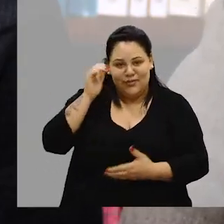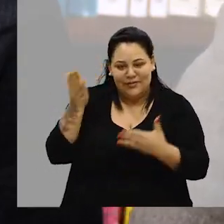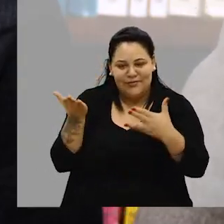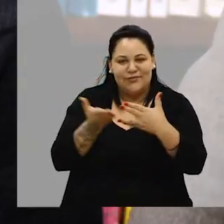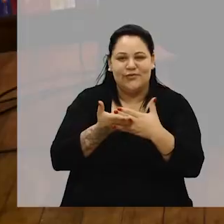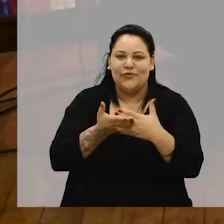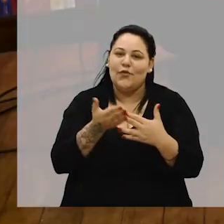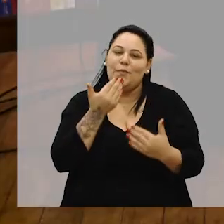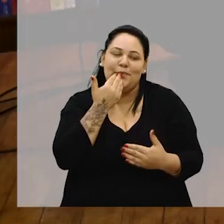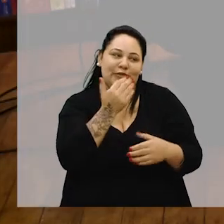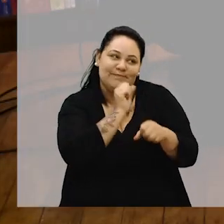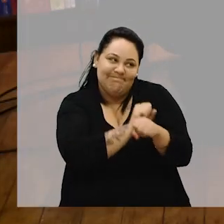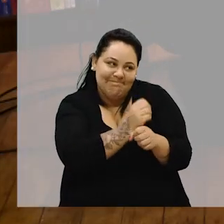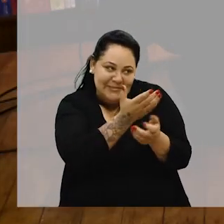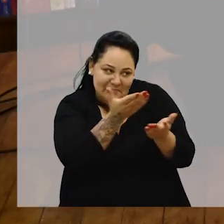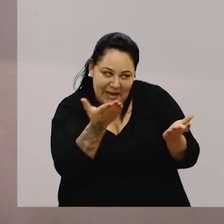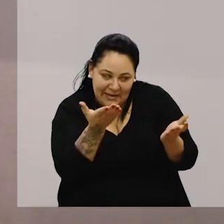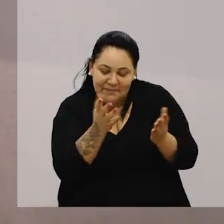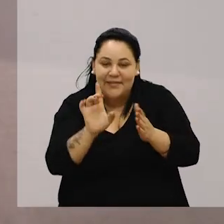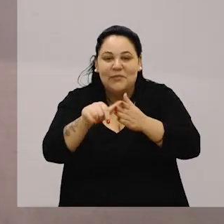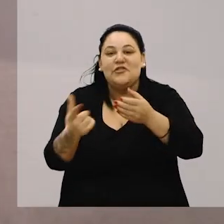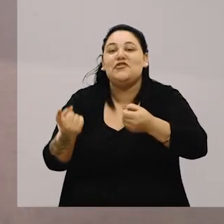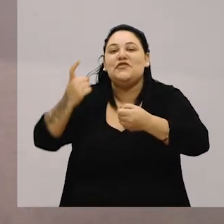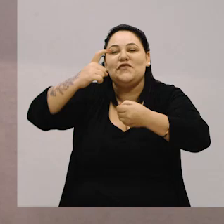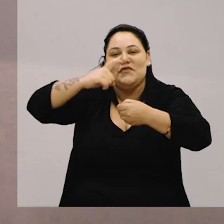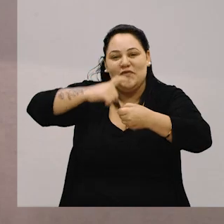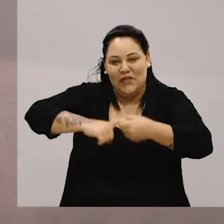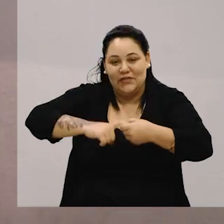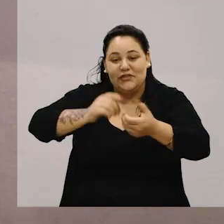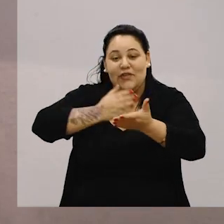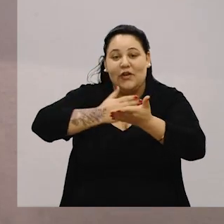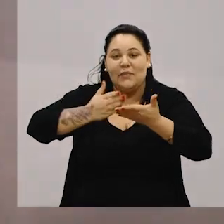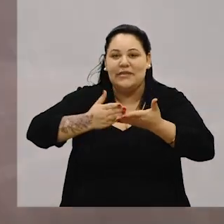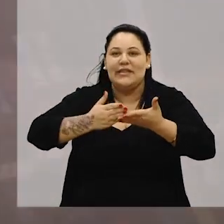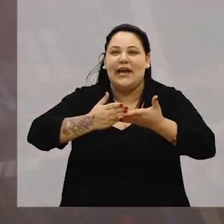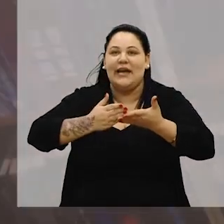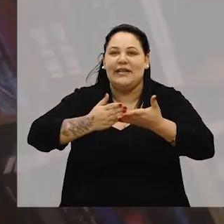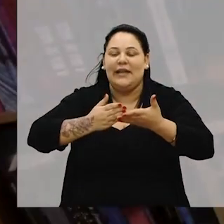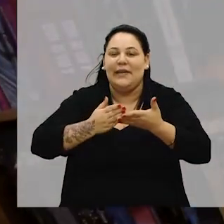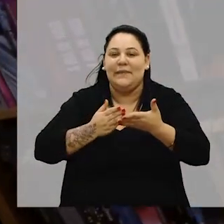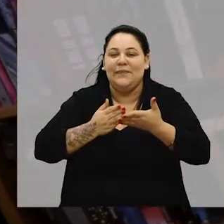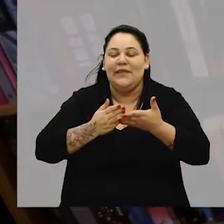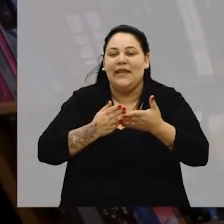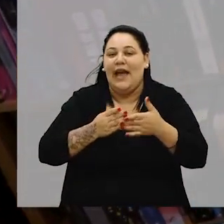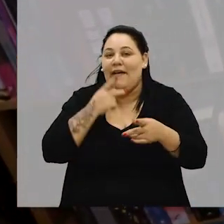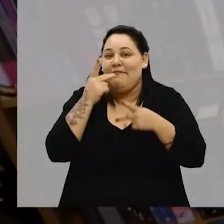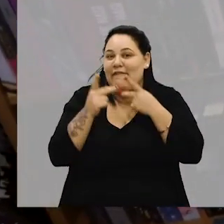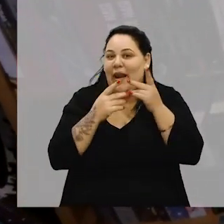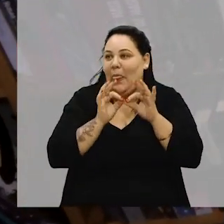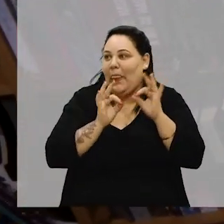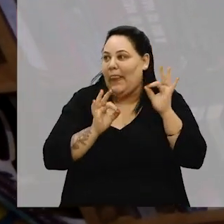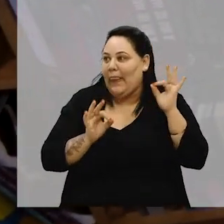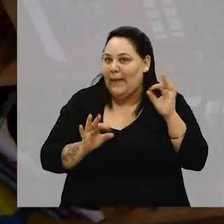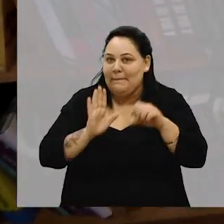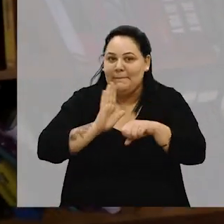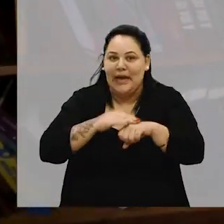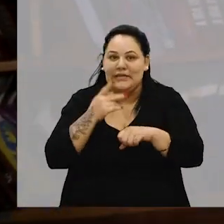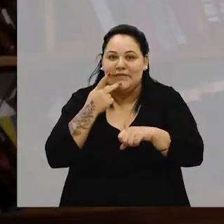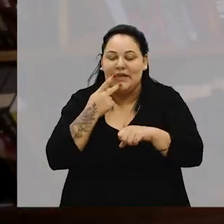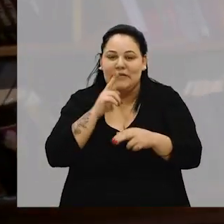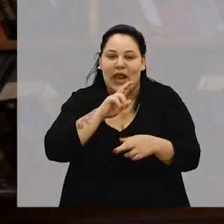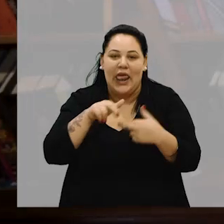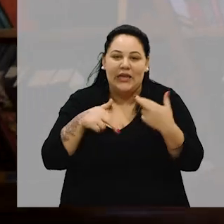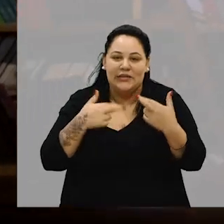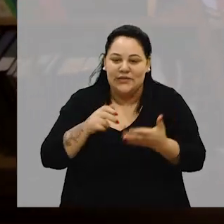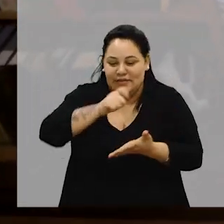vez mais desenvolva a cultura. Nós vamos chamar um breve intervalo, eu vou interromper vocês e já no retorno nós vamos começar a ampliar aqui o